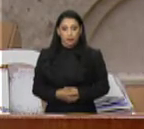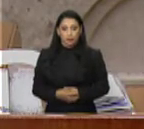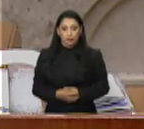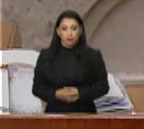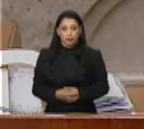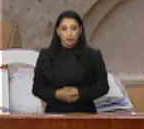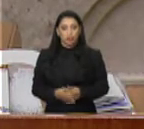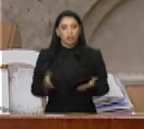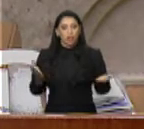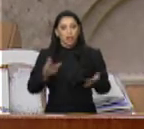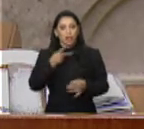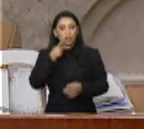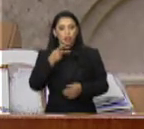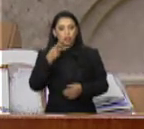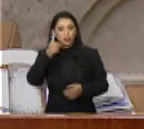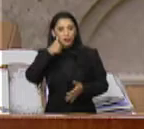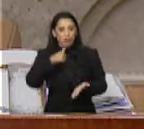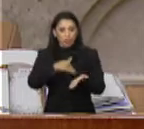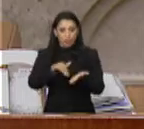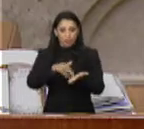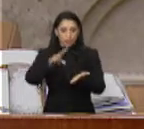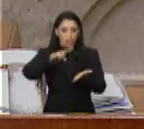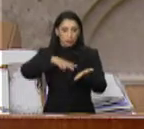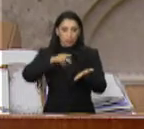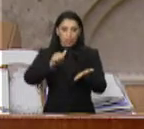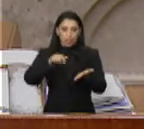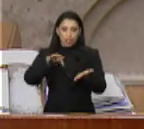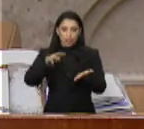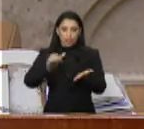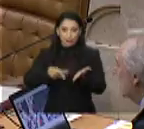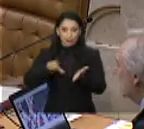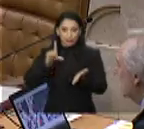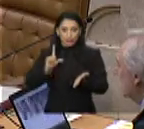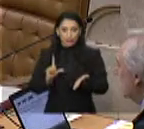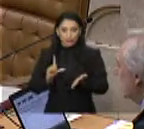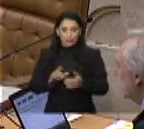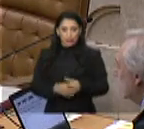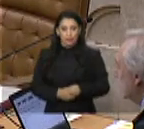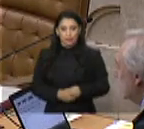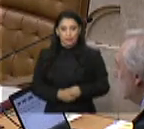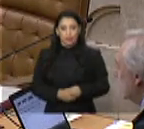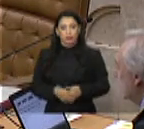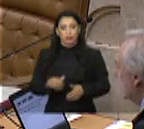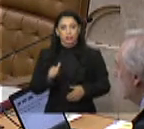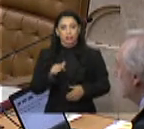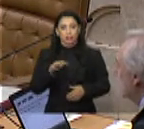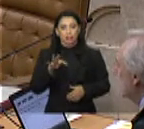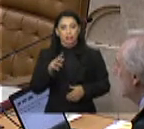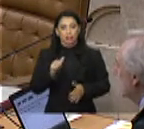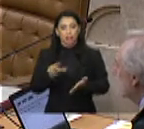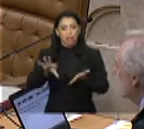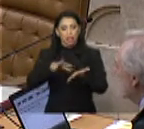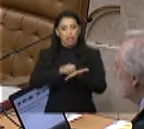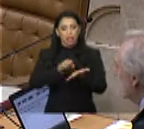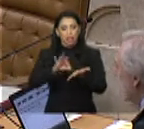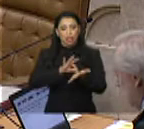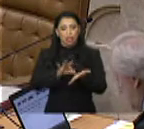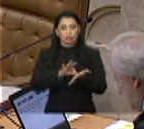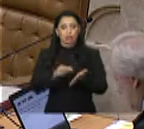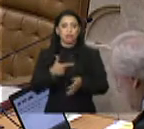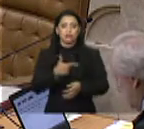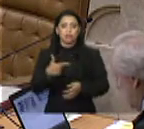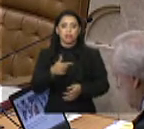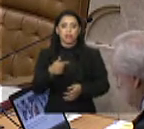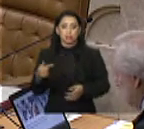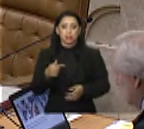passo a palavra senhora secretária para leitura data da sessão anterior ata da vigésima sétima sessão ordinária do plenário